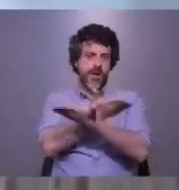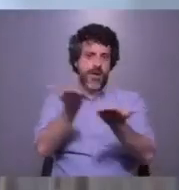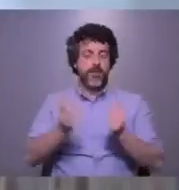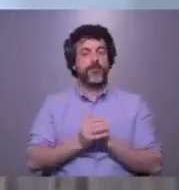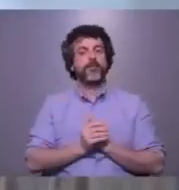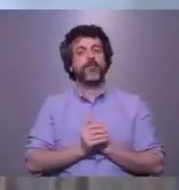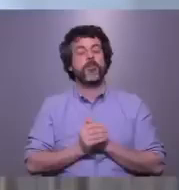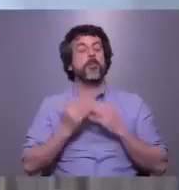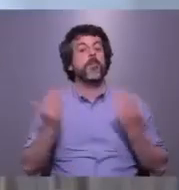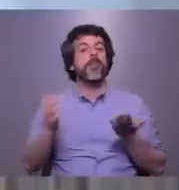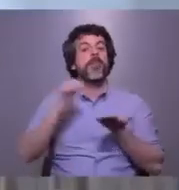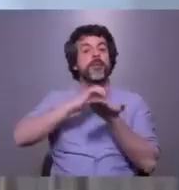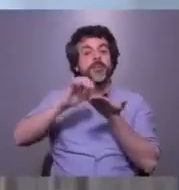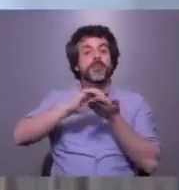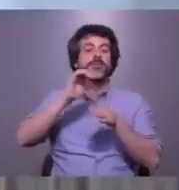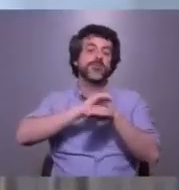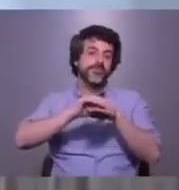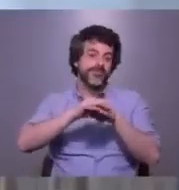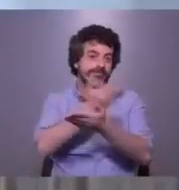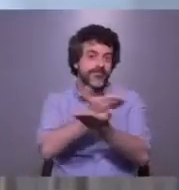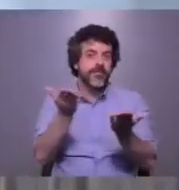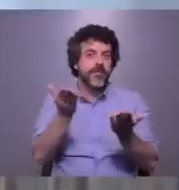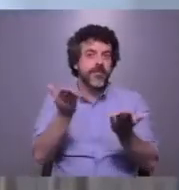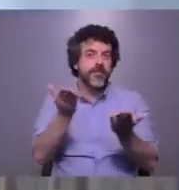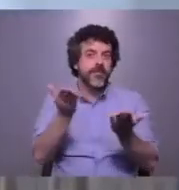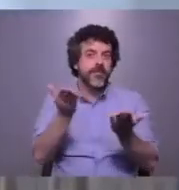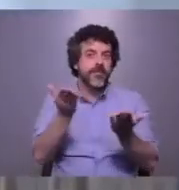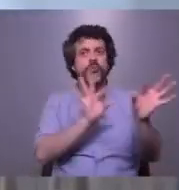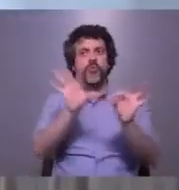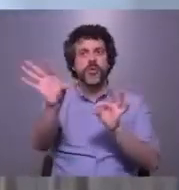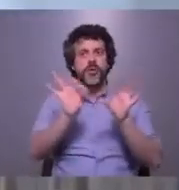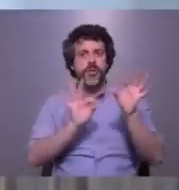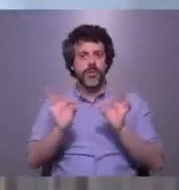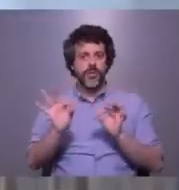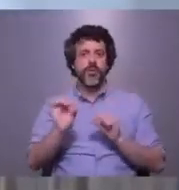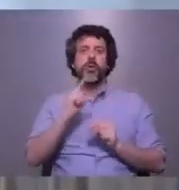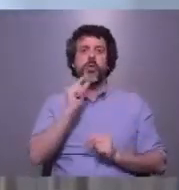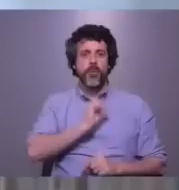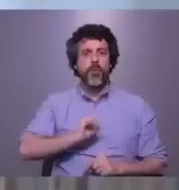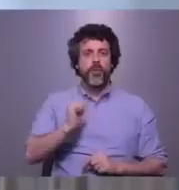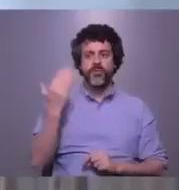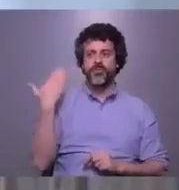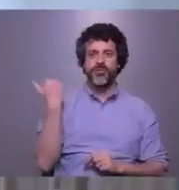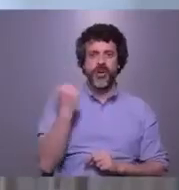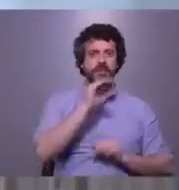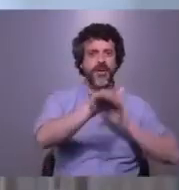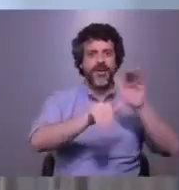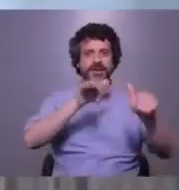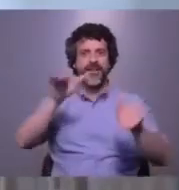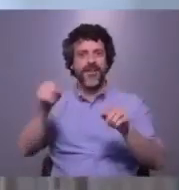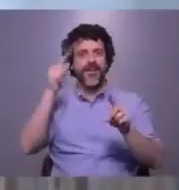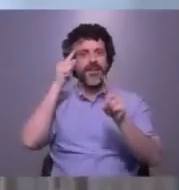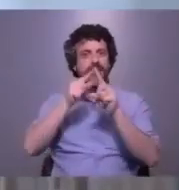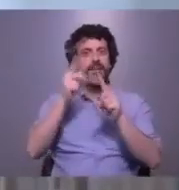Caros peregrinos, o Senhor escolheu-nos, chamou-nos pelo nome para experimentarmos a sua presença nas